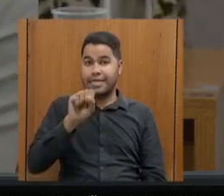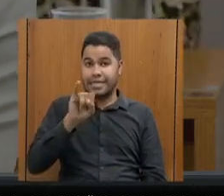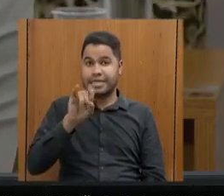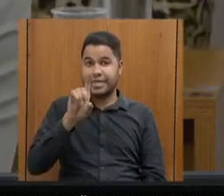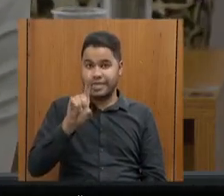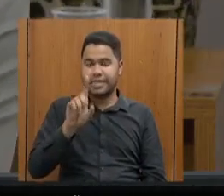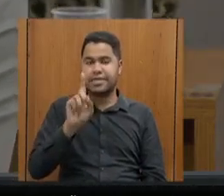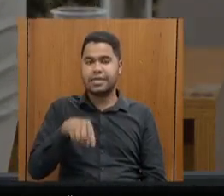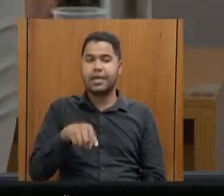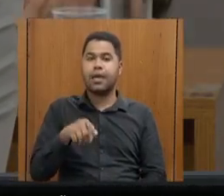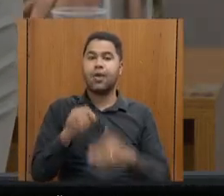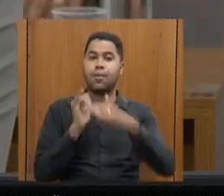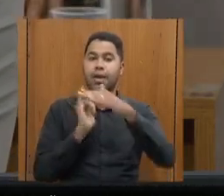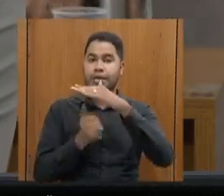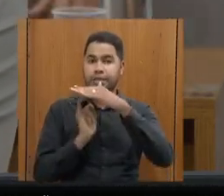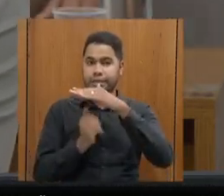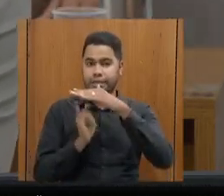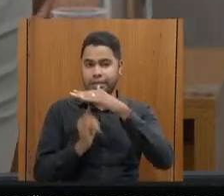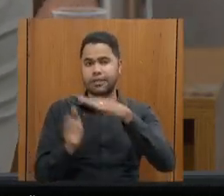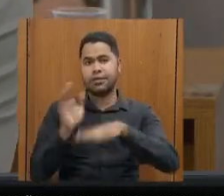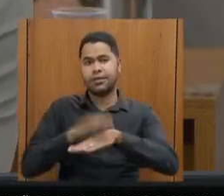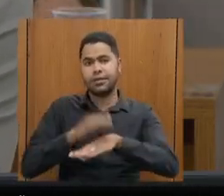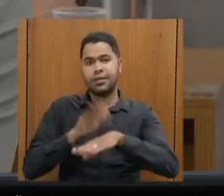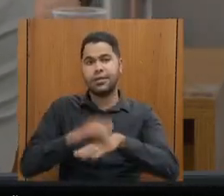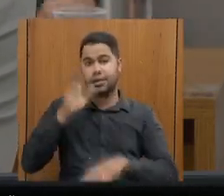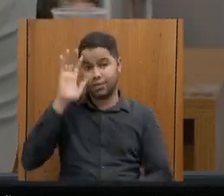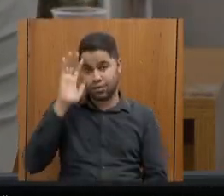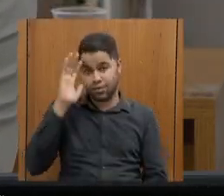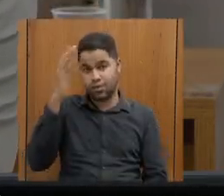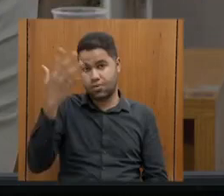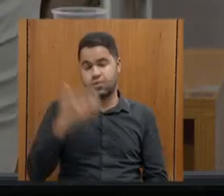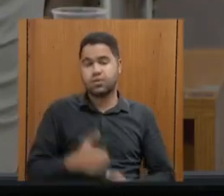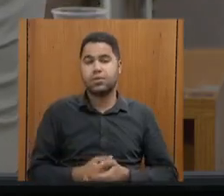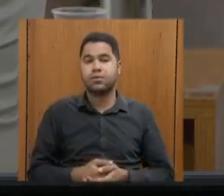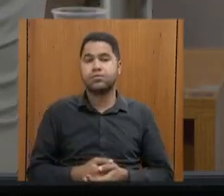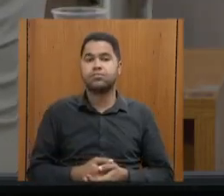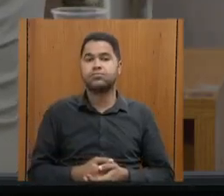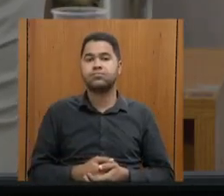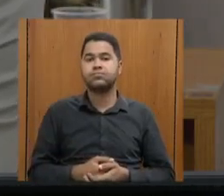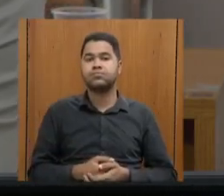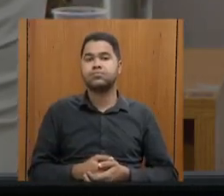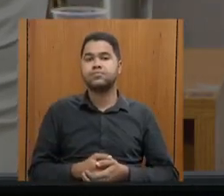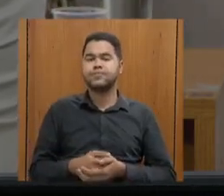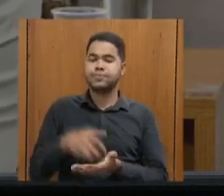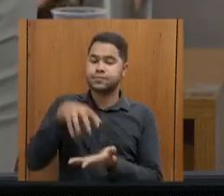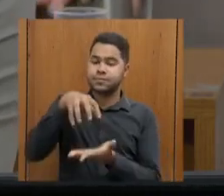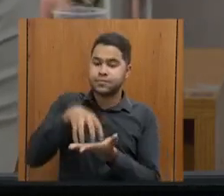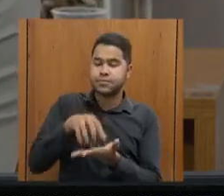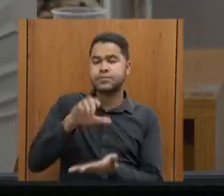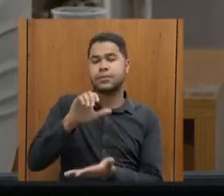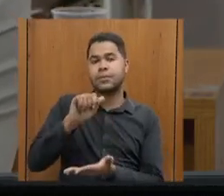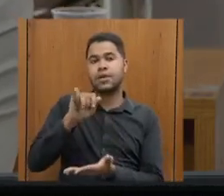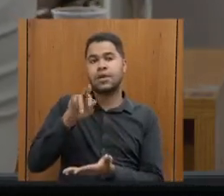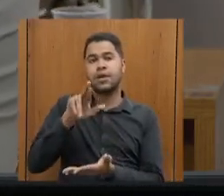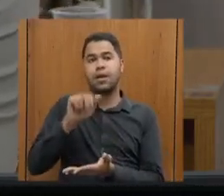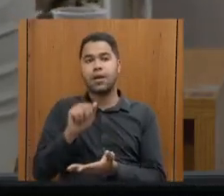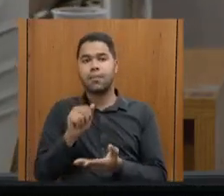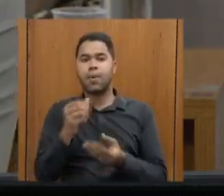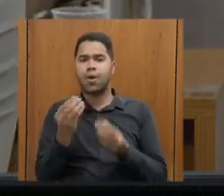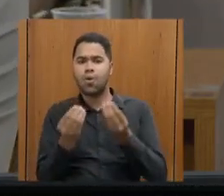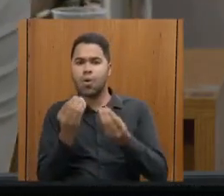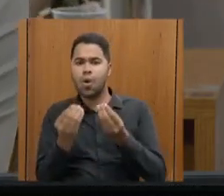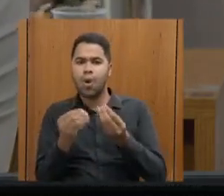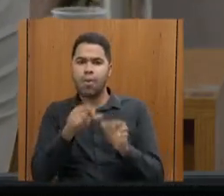que conseguiu por meio de sua solução uma câmera que pega o jeito que a pessoa